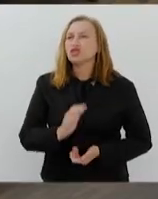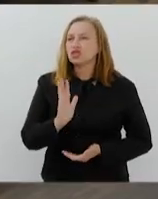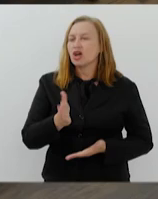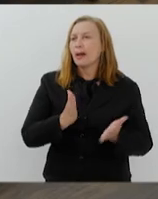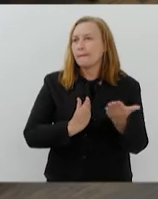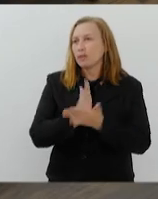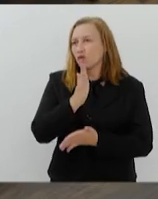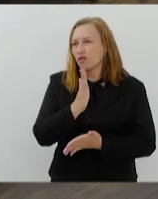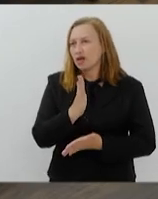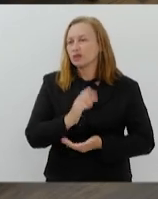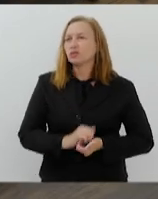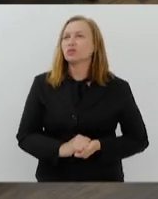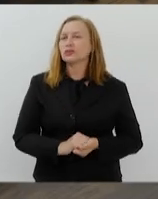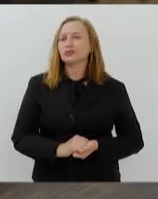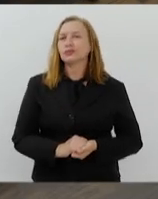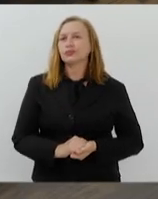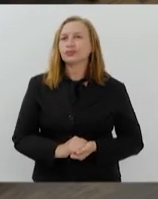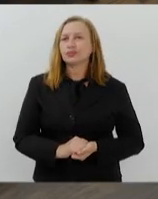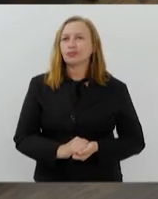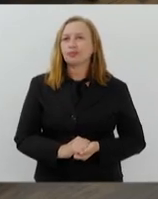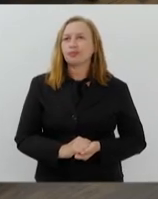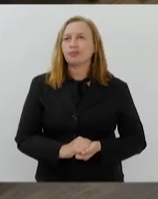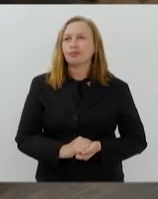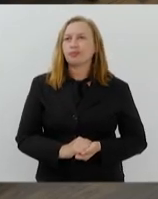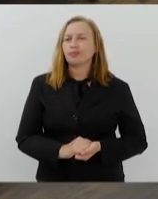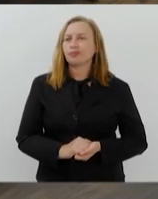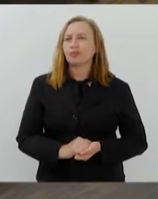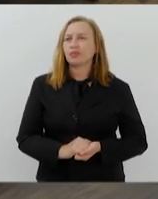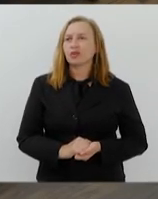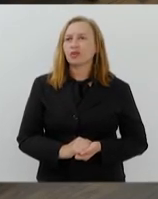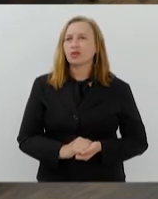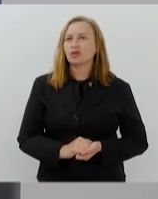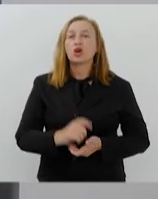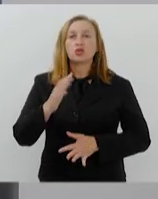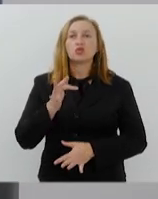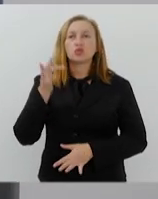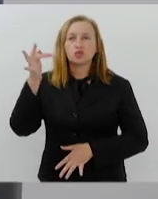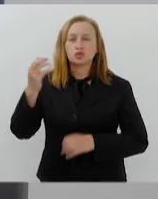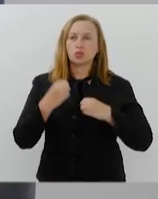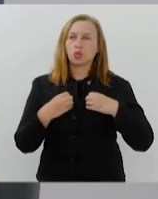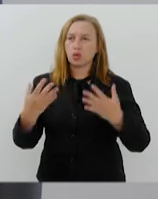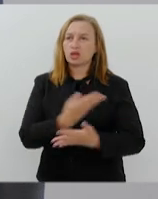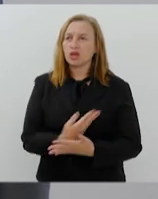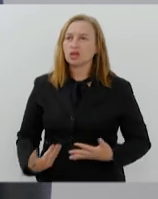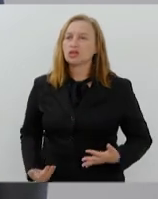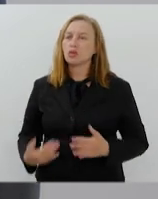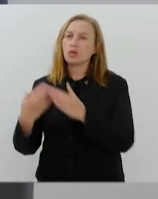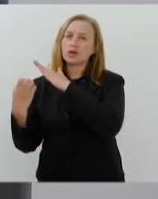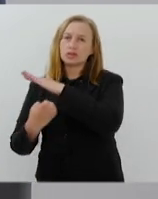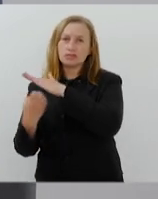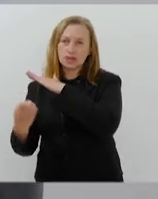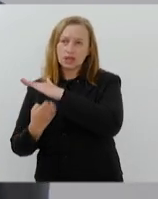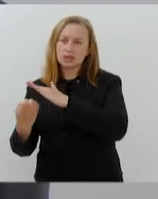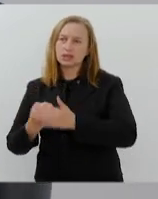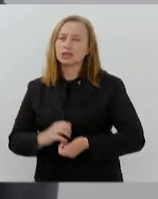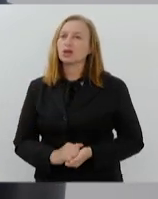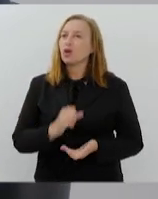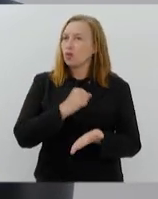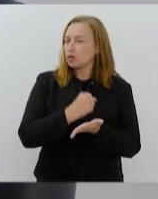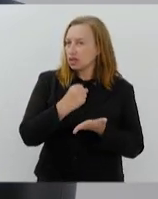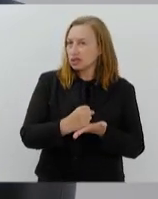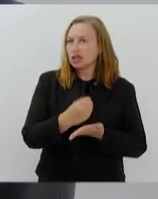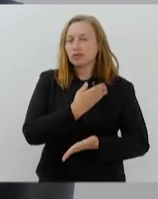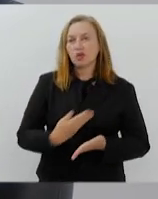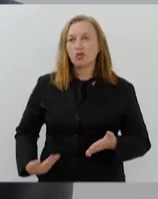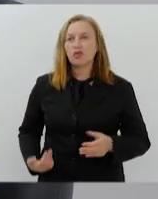aprovado a a realização da de uma futura audiência com as empresas contratadas pelo